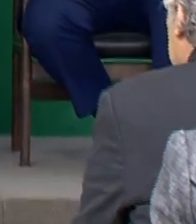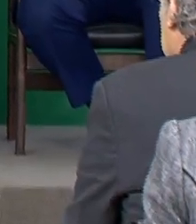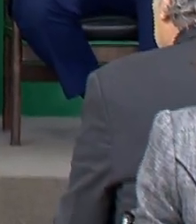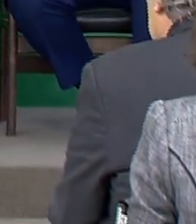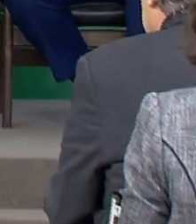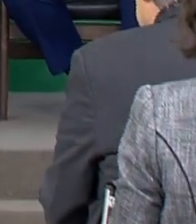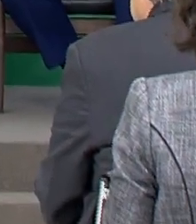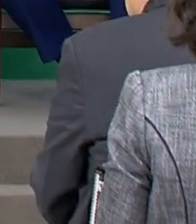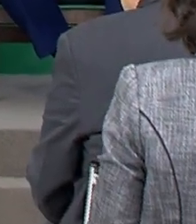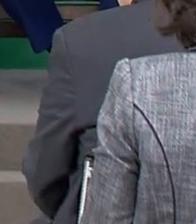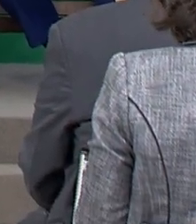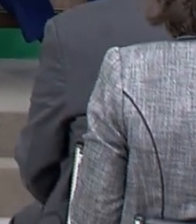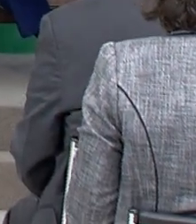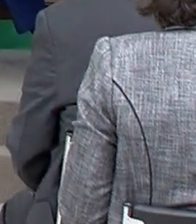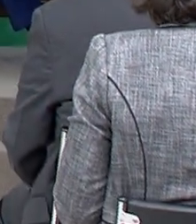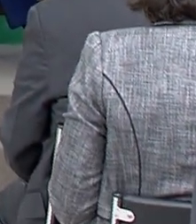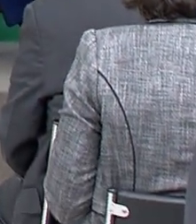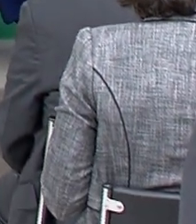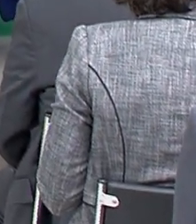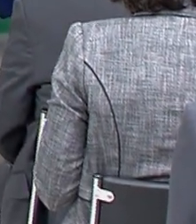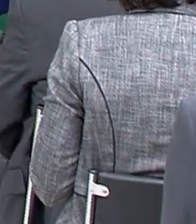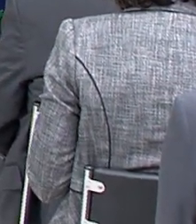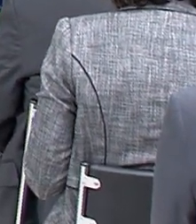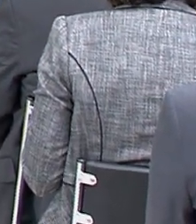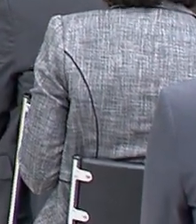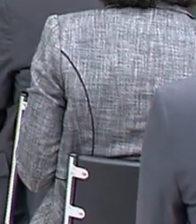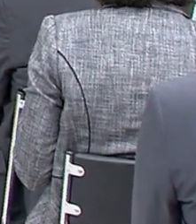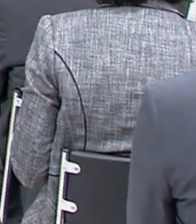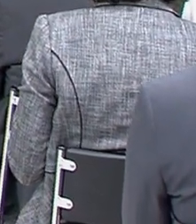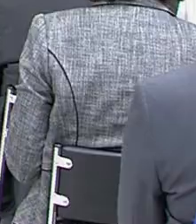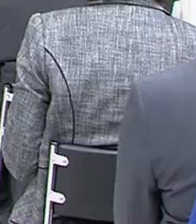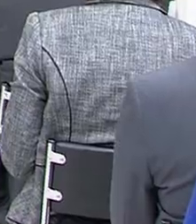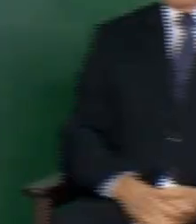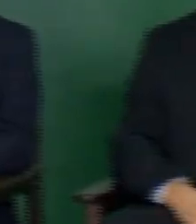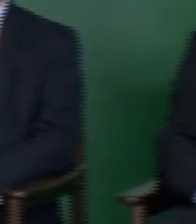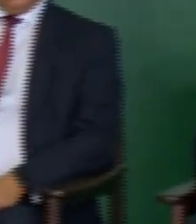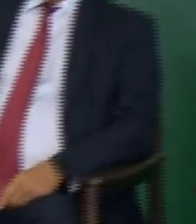com a palavra o presidente da república michel temer